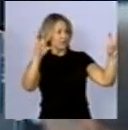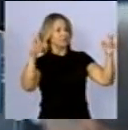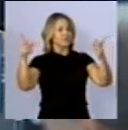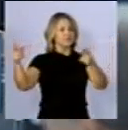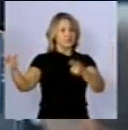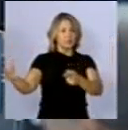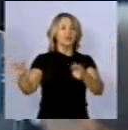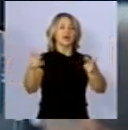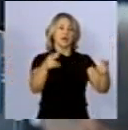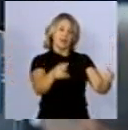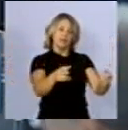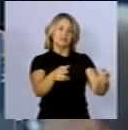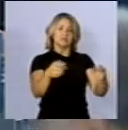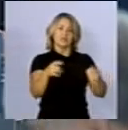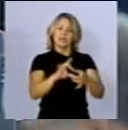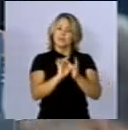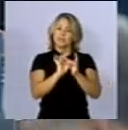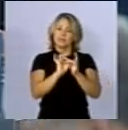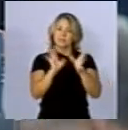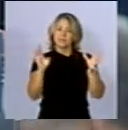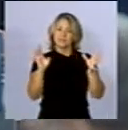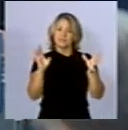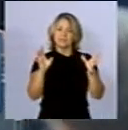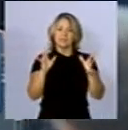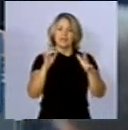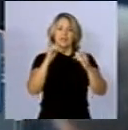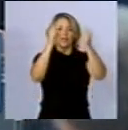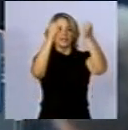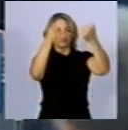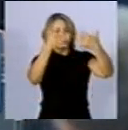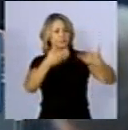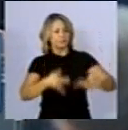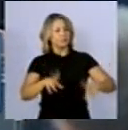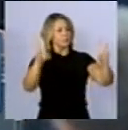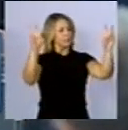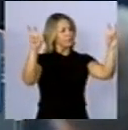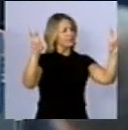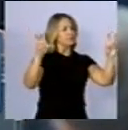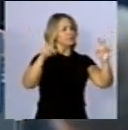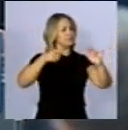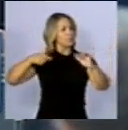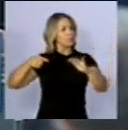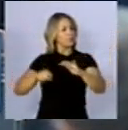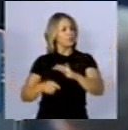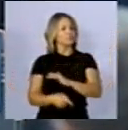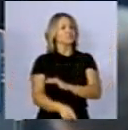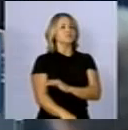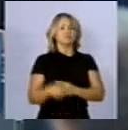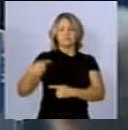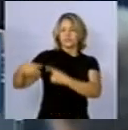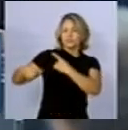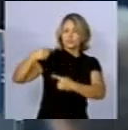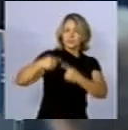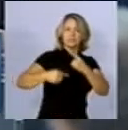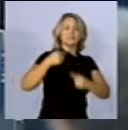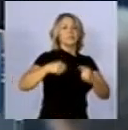que no qual permitem que o assunto seja discutido com profundidade, com competência,